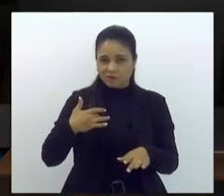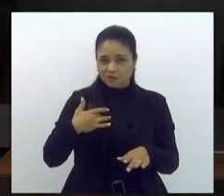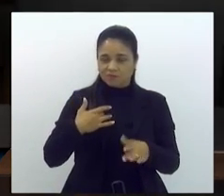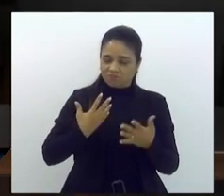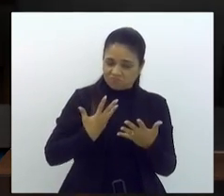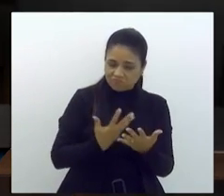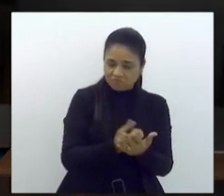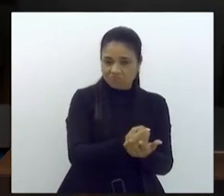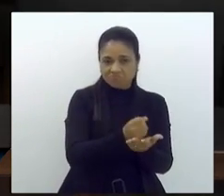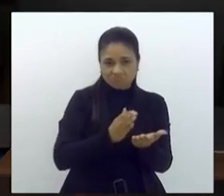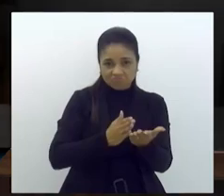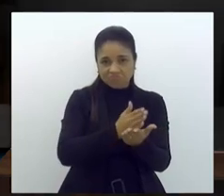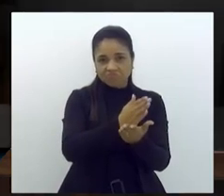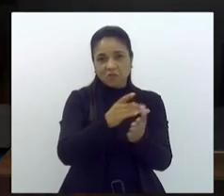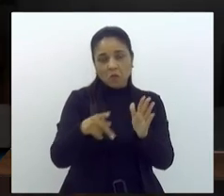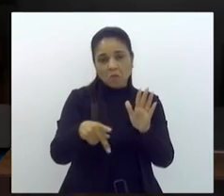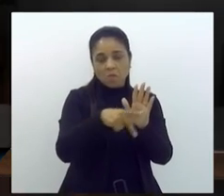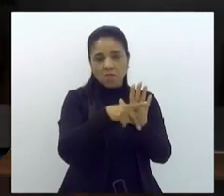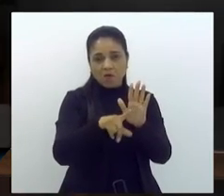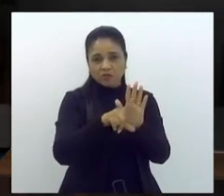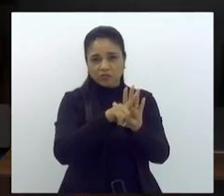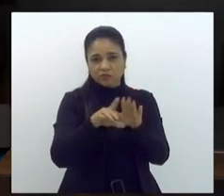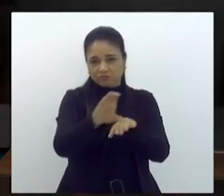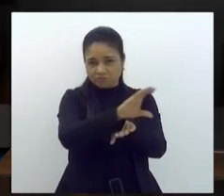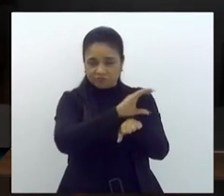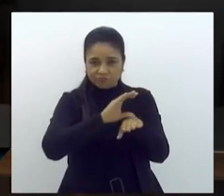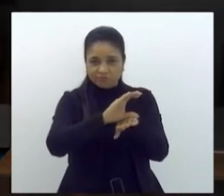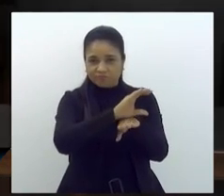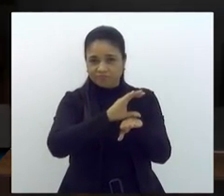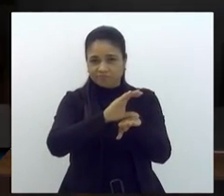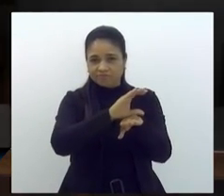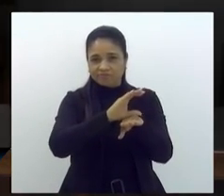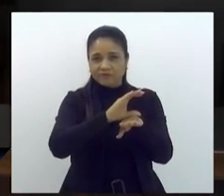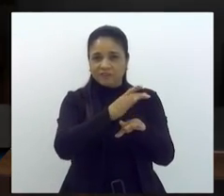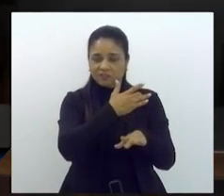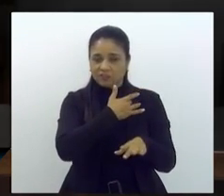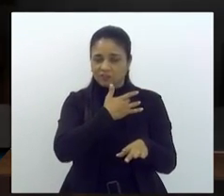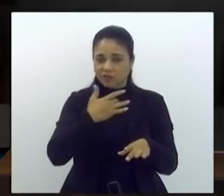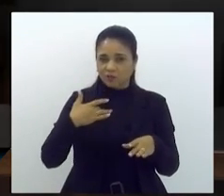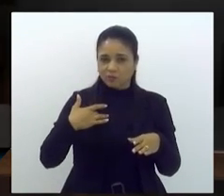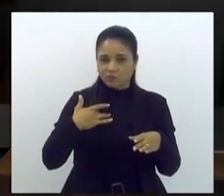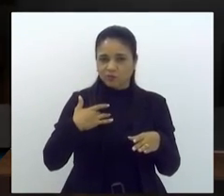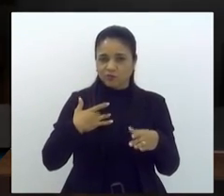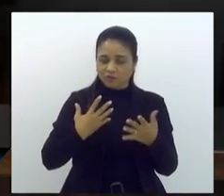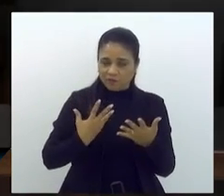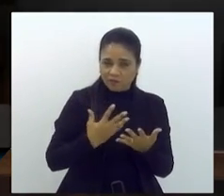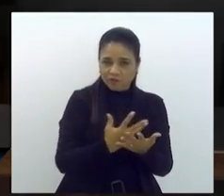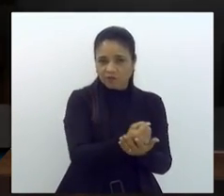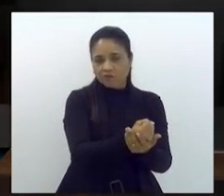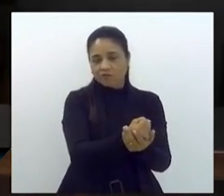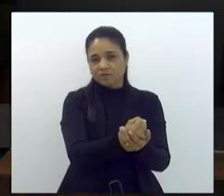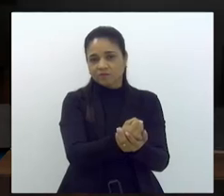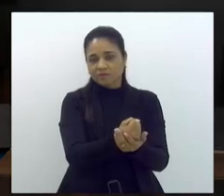é favorável ao projeto pela constitucionalidade de saúde favorável